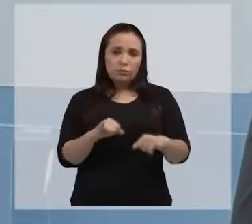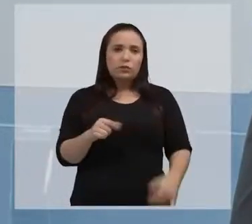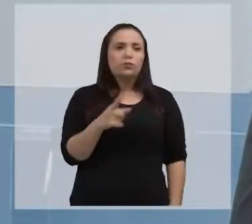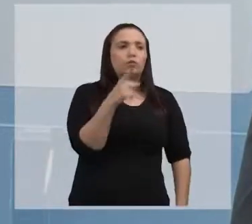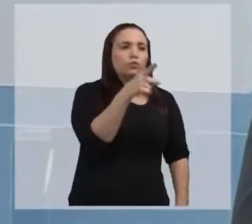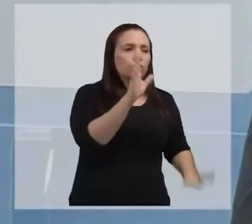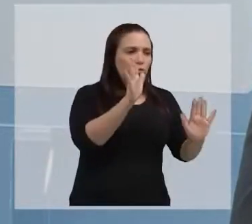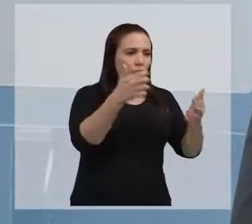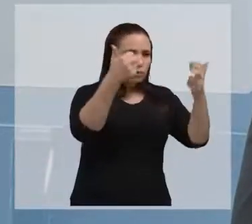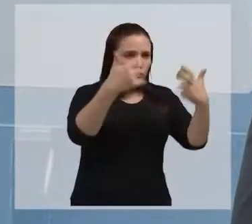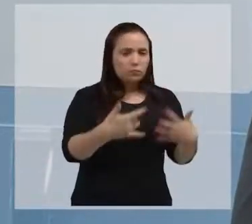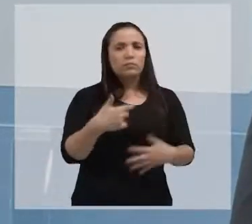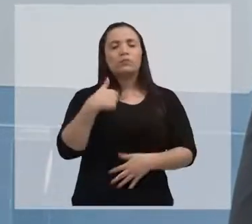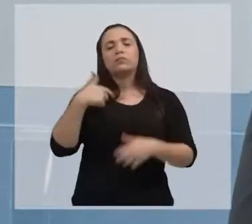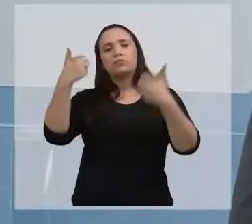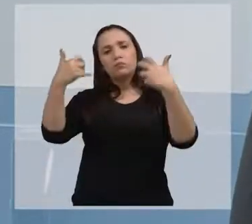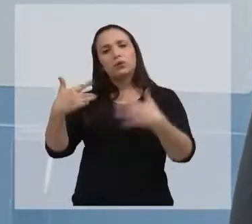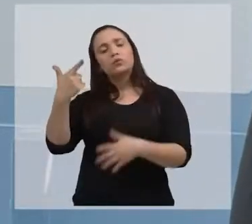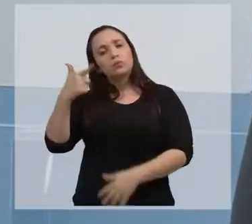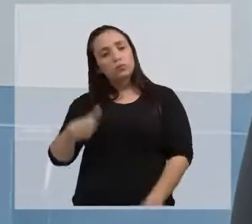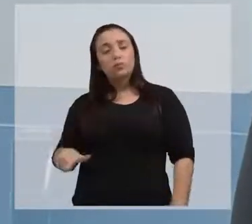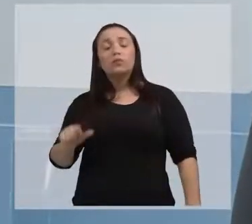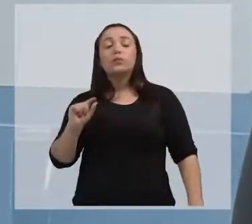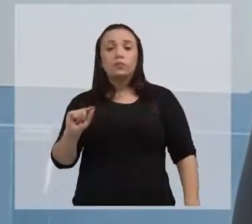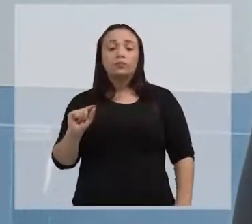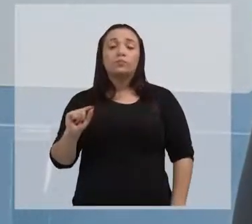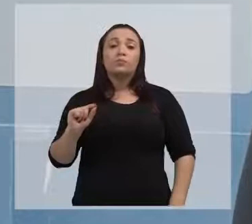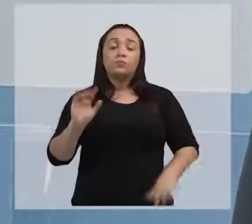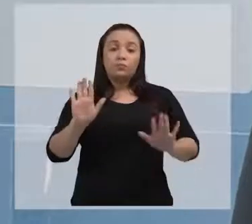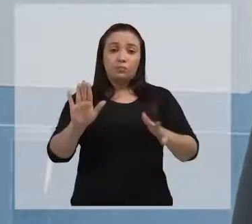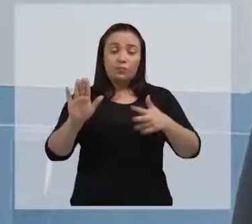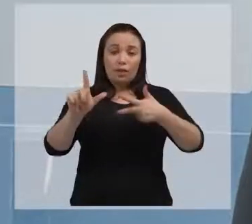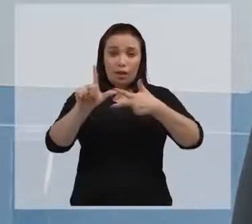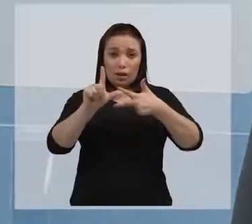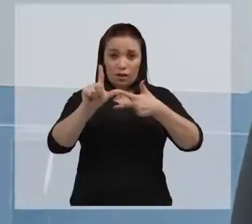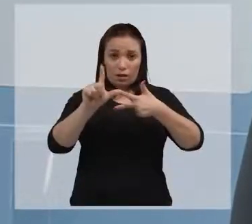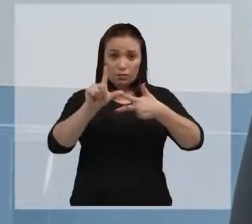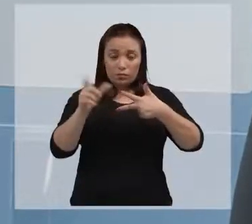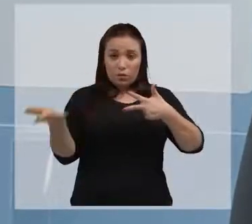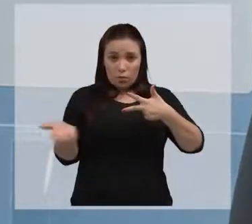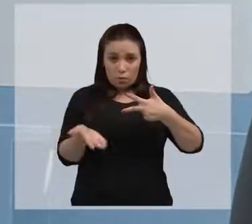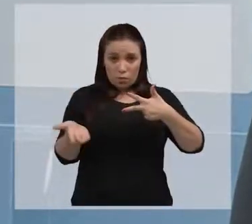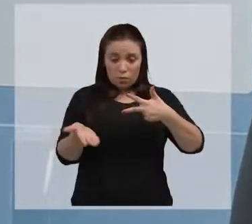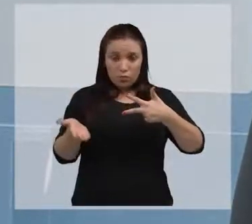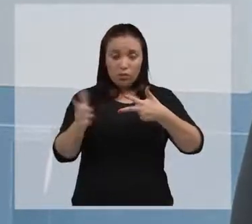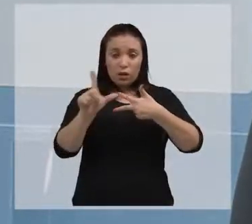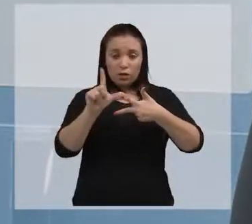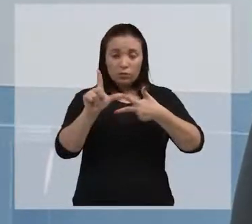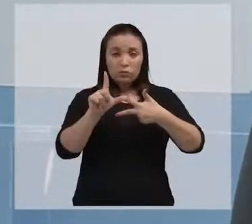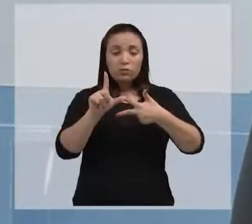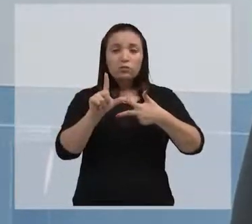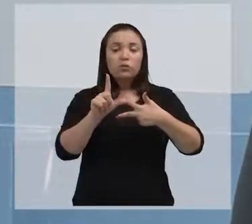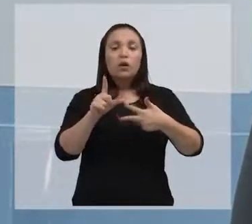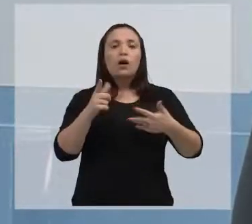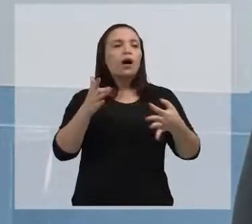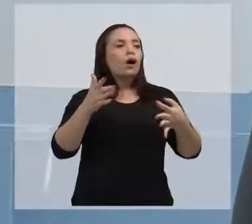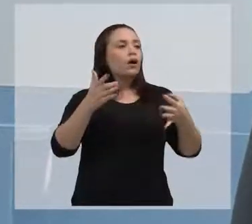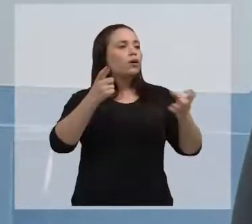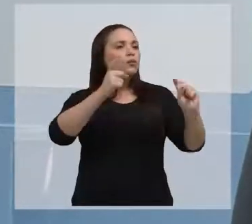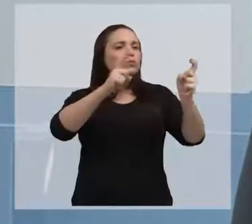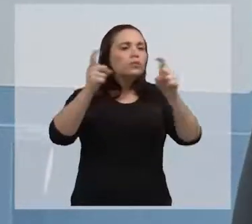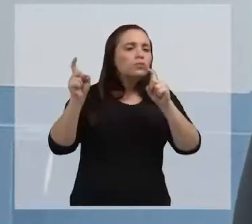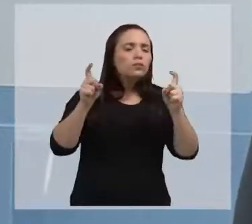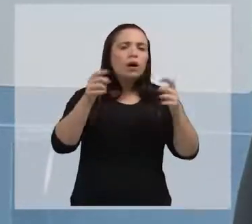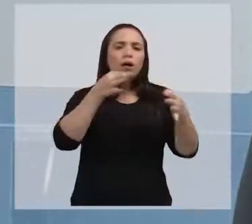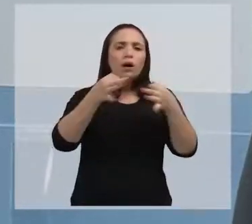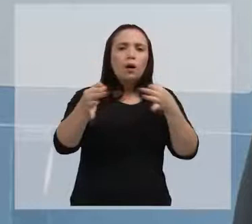falou, eu já falei, mas não vamos repetir. O legislativo, hoje, qualquer querela, qualquer discussão,